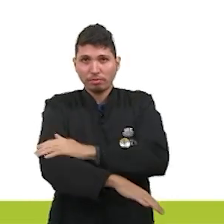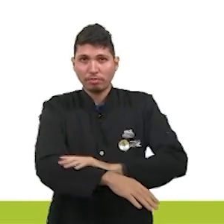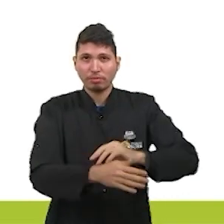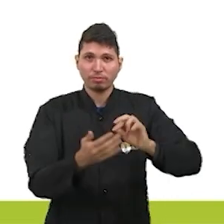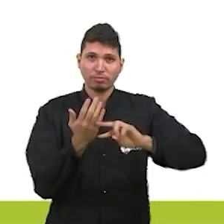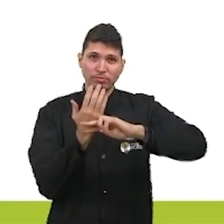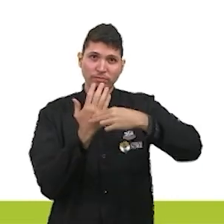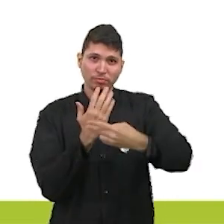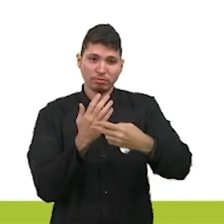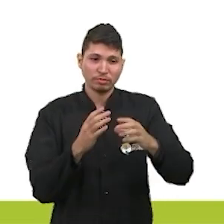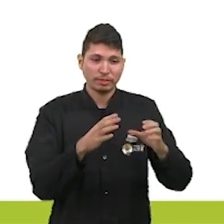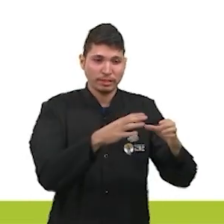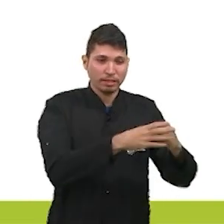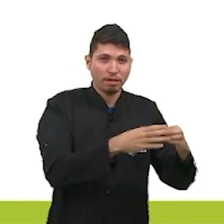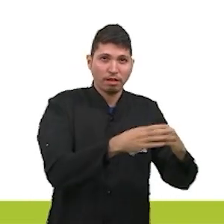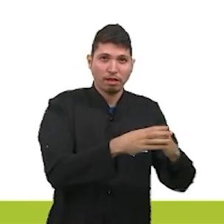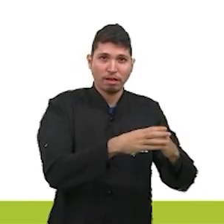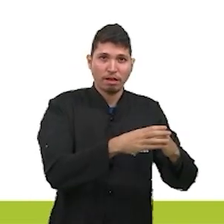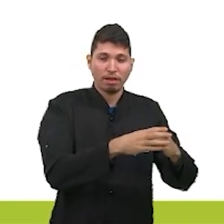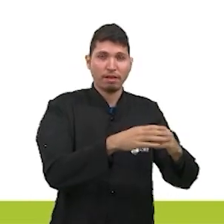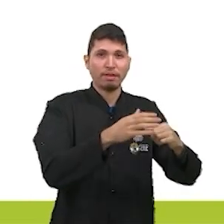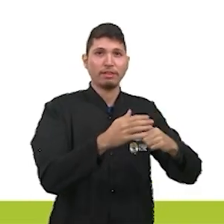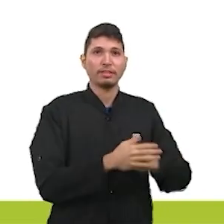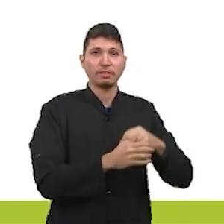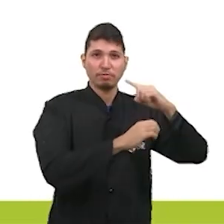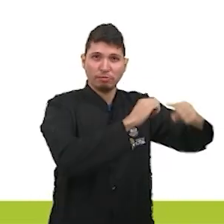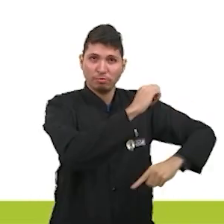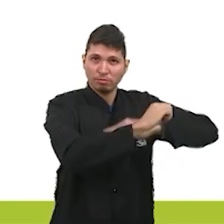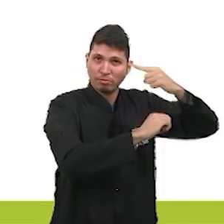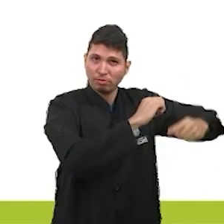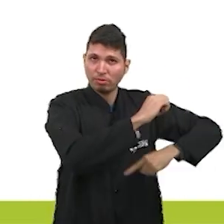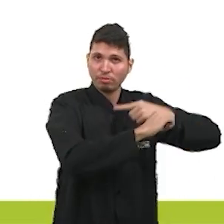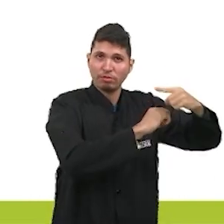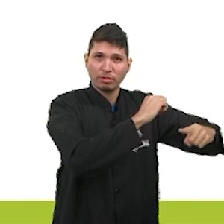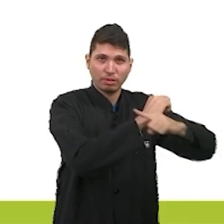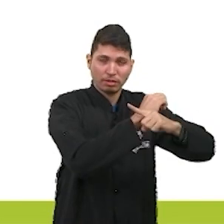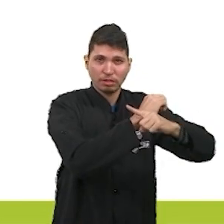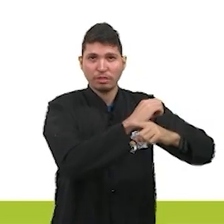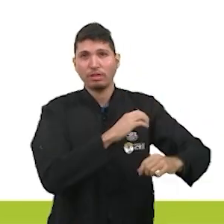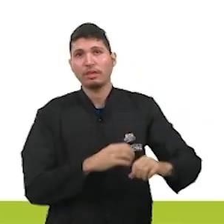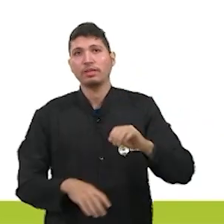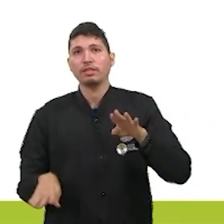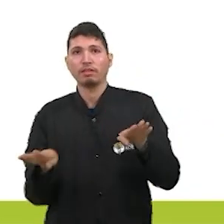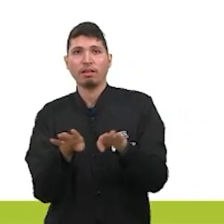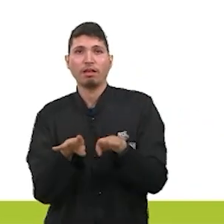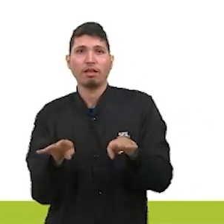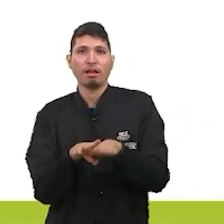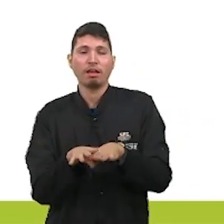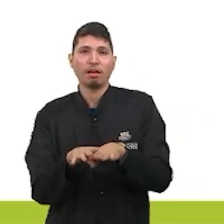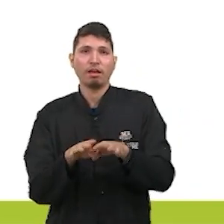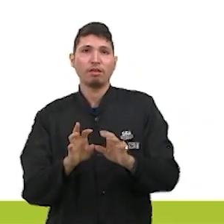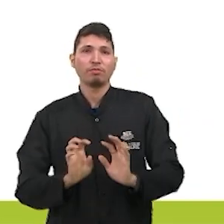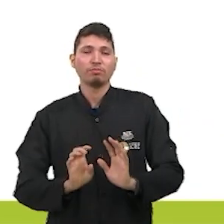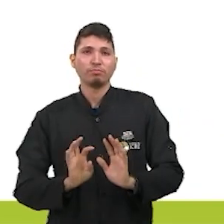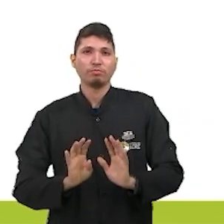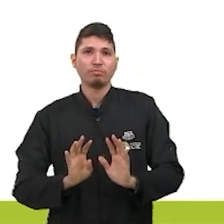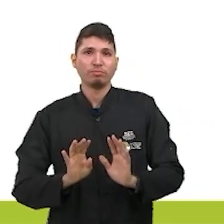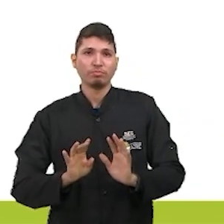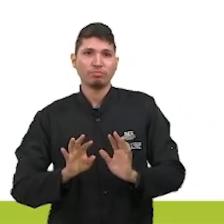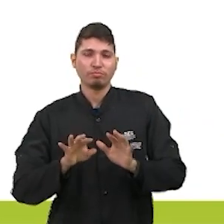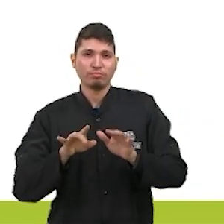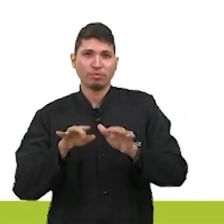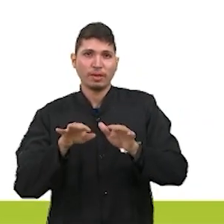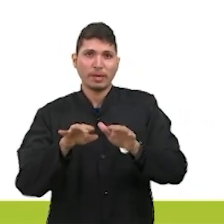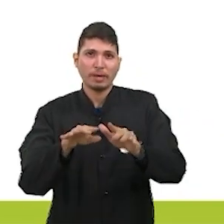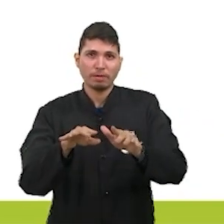dos grupos hidroxila dos agentes umectantes com a umidade contida no ambiente por